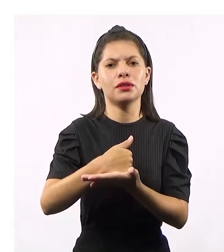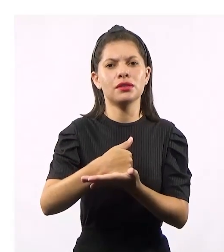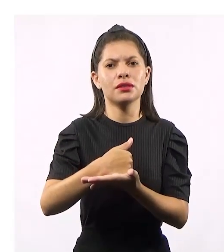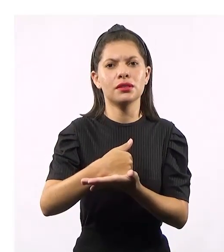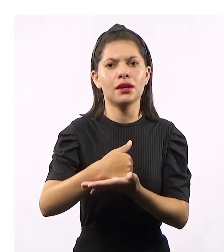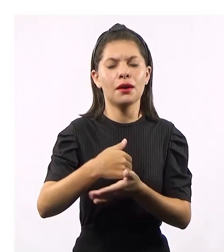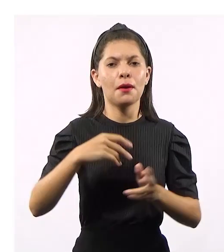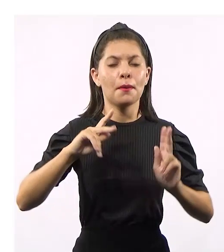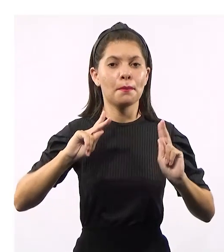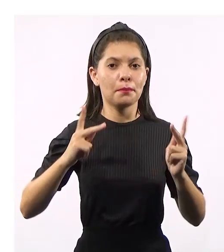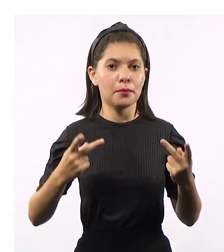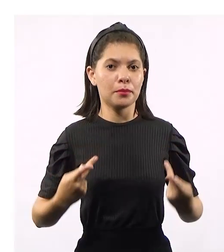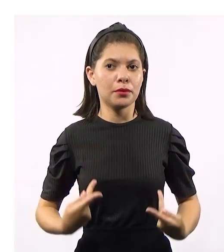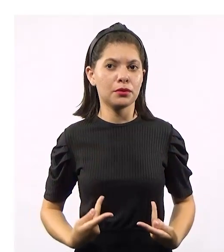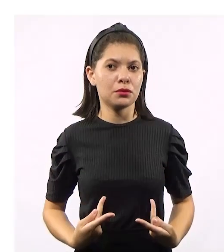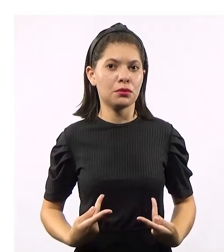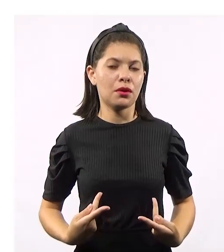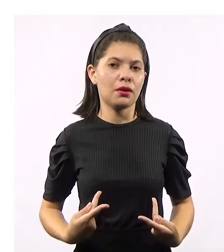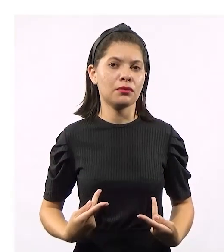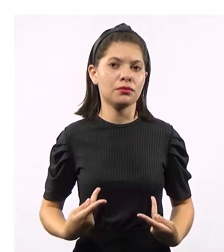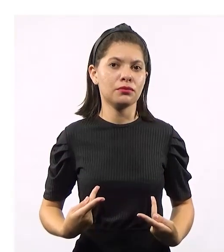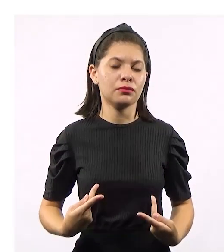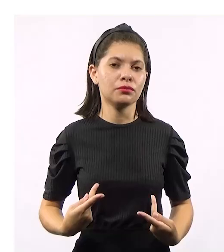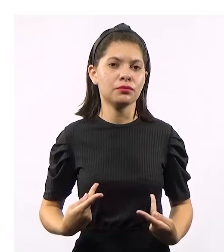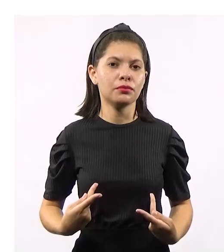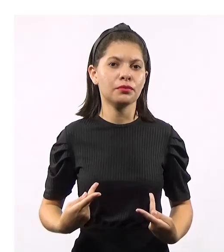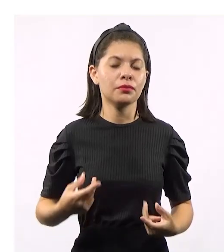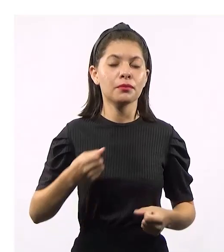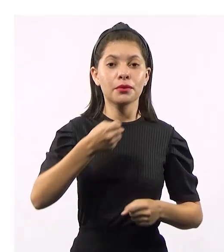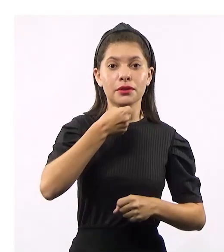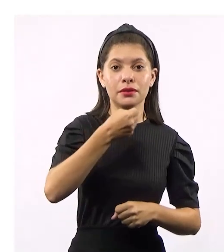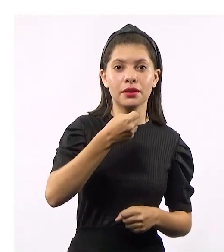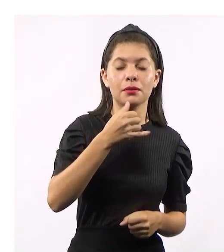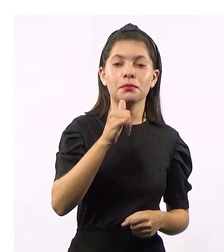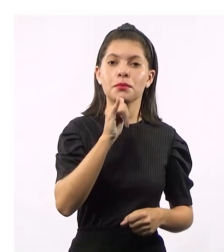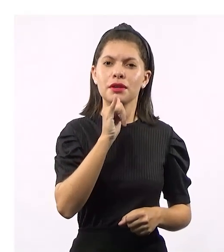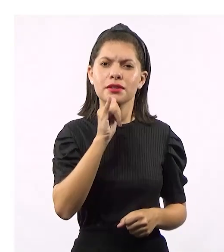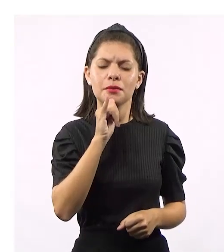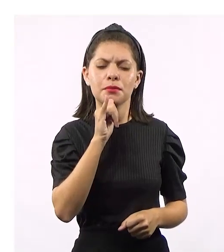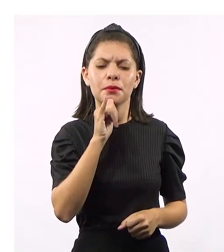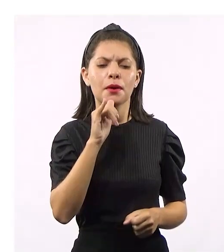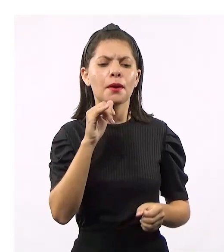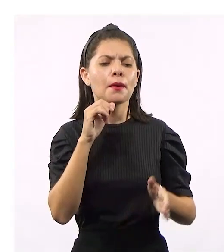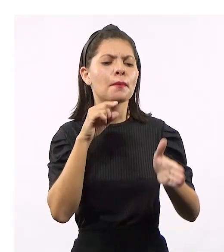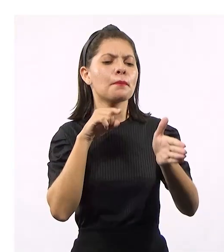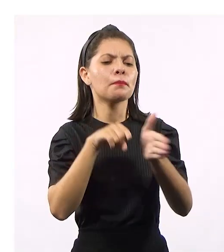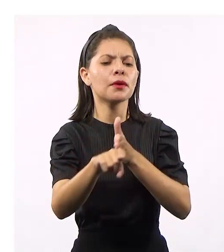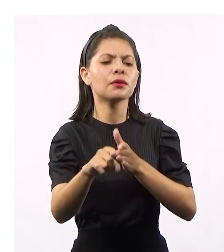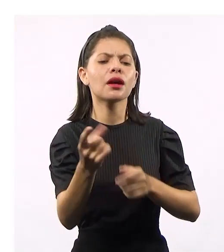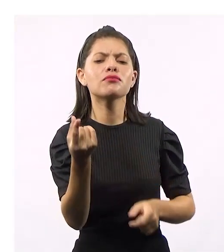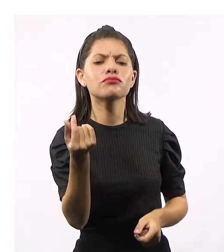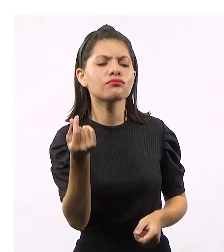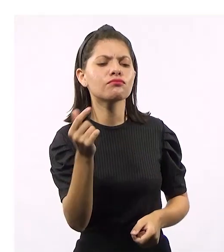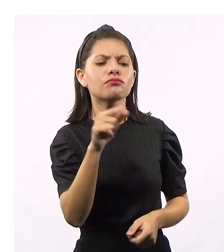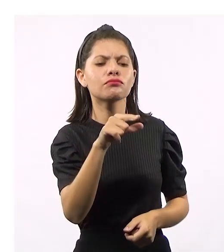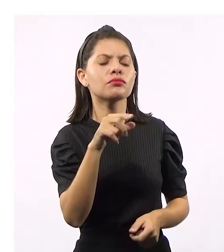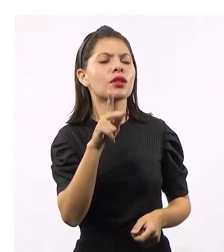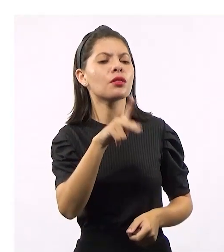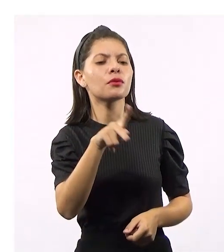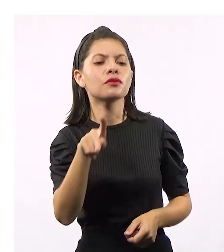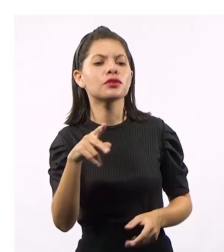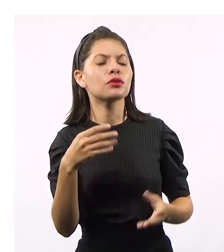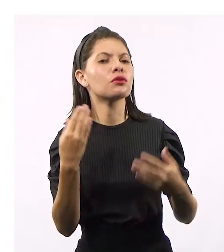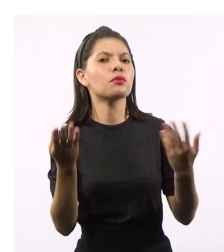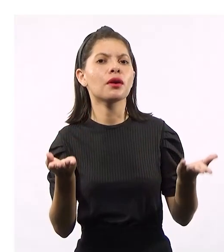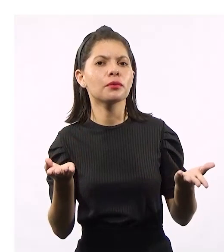pessoal ou altamente delicadas para o entrevistado. Por exemplo, se eu perguntar qual a renda do professor e automaticamente